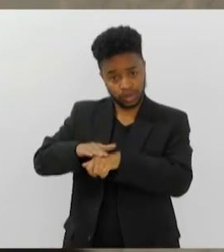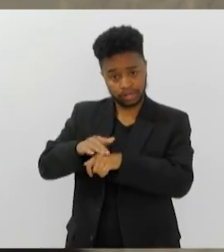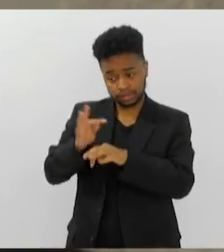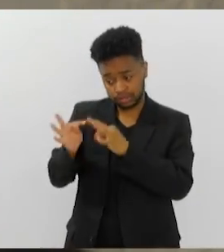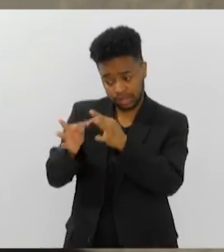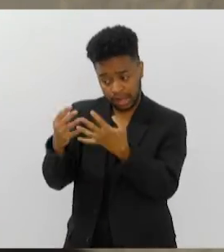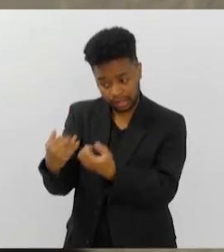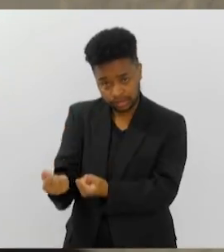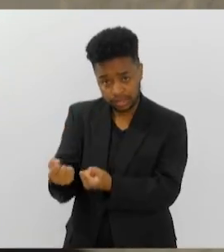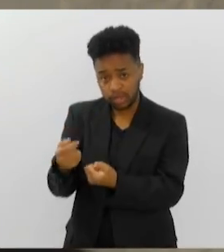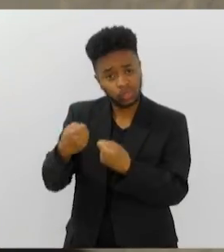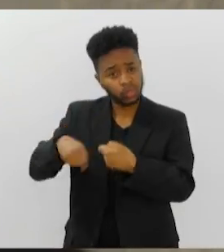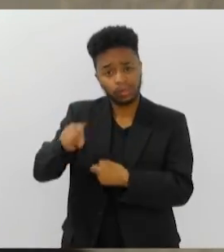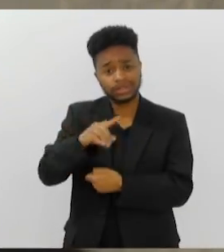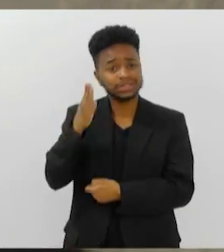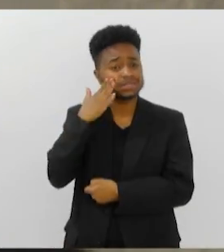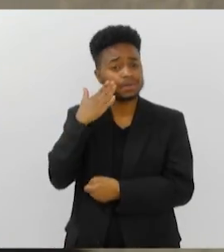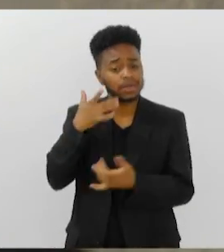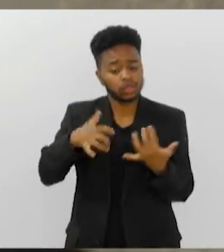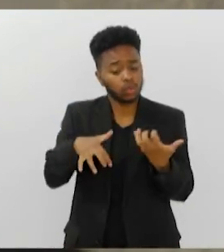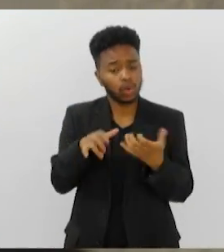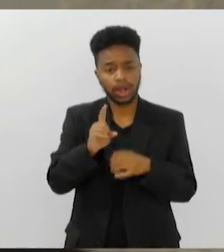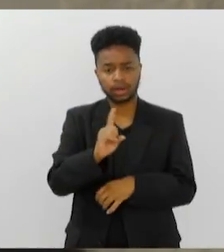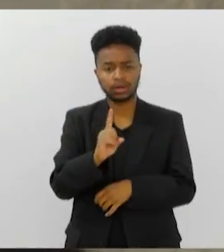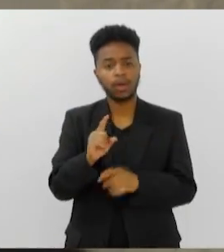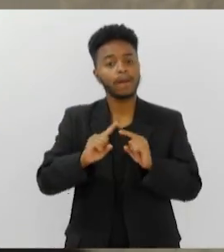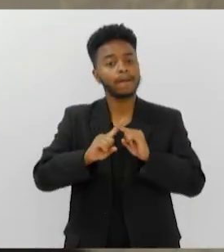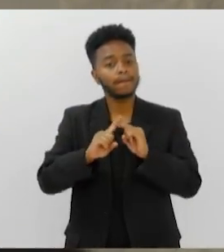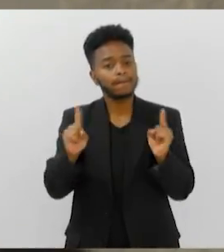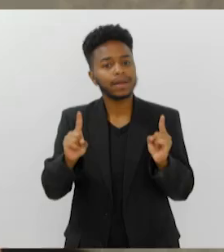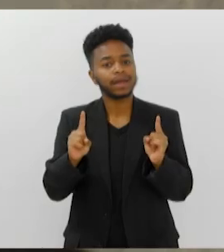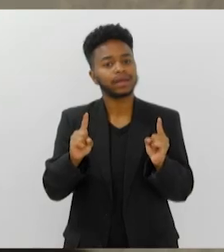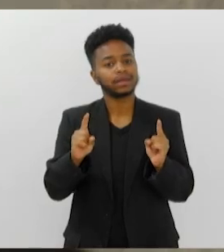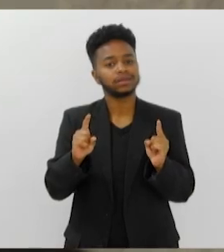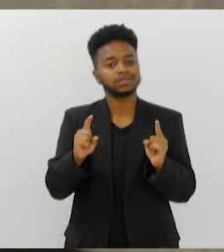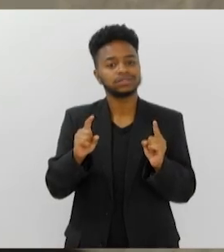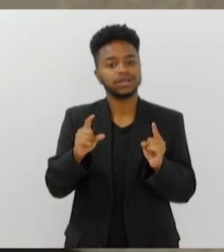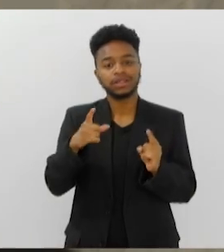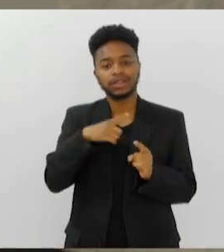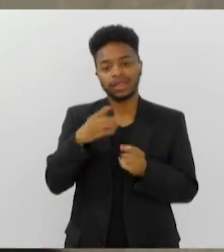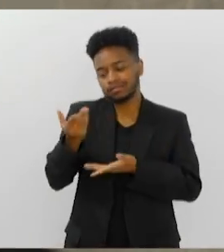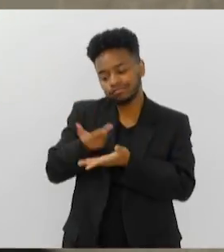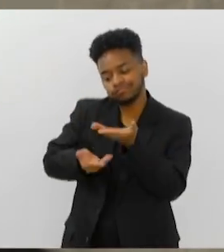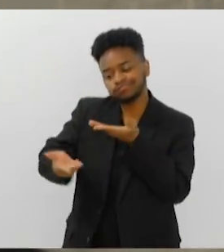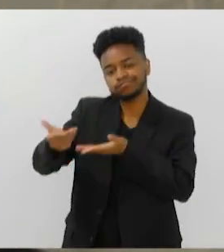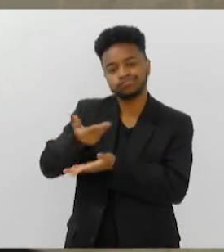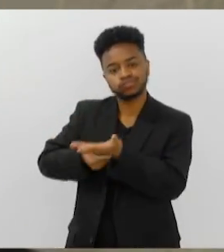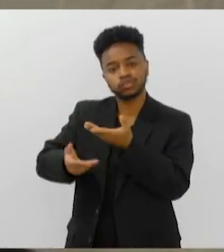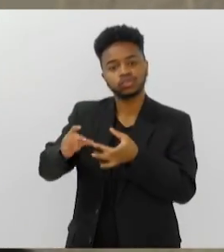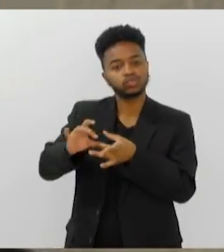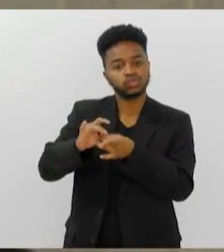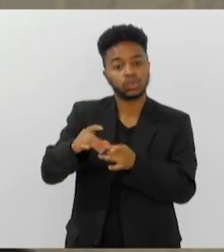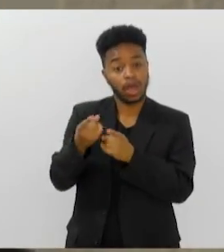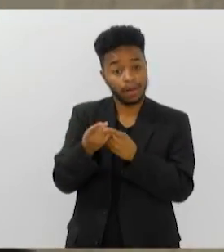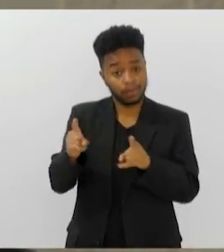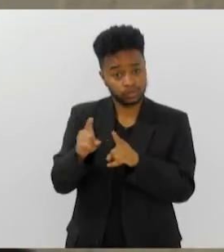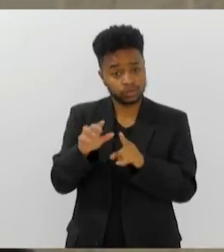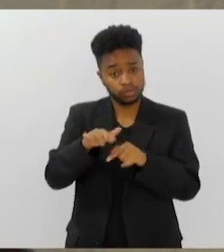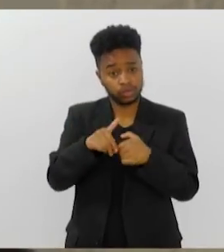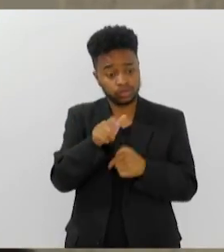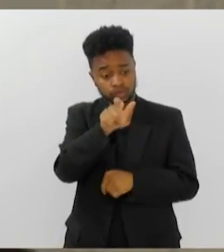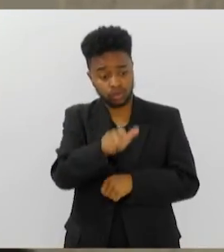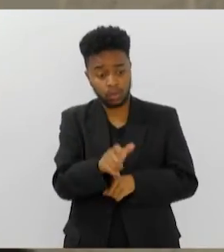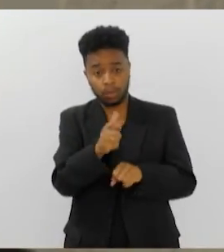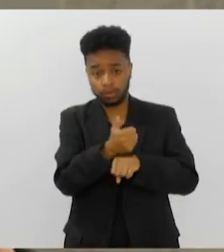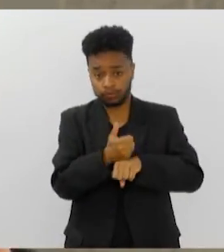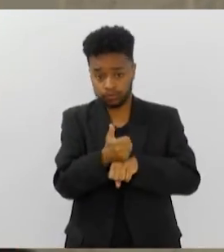não precisa saber tocar um instrumento, mas ele, através do processo de facilitação promovido pela música por meio de um musicoterapeuta,